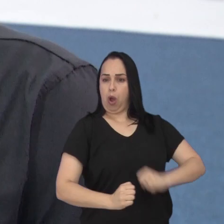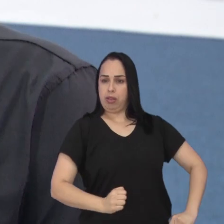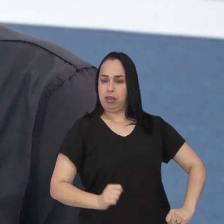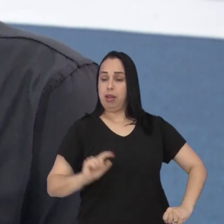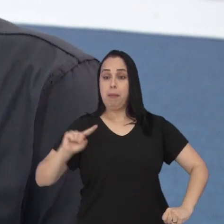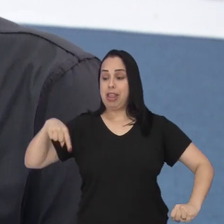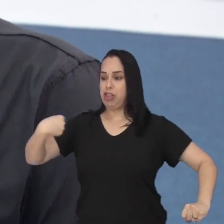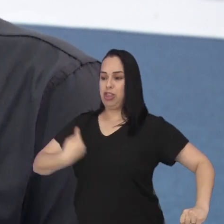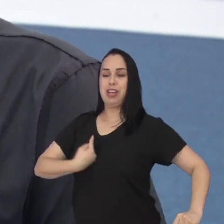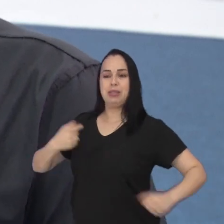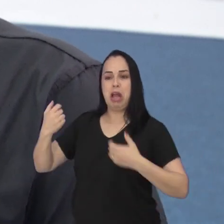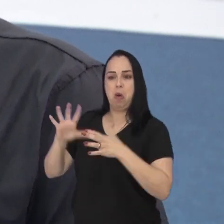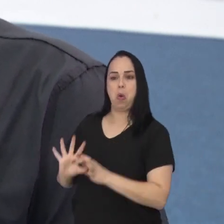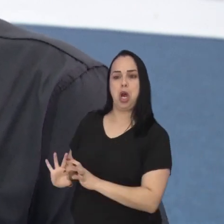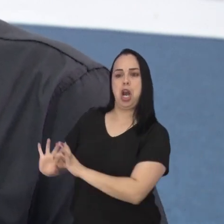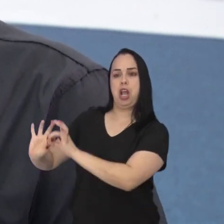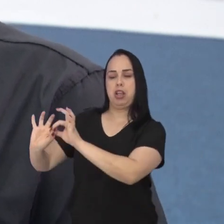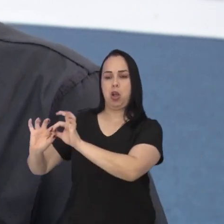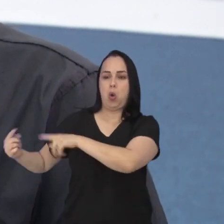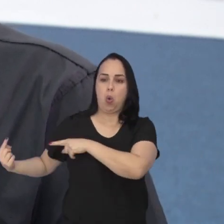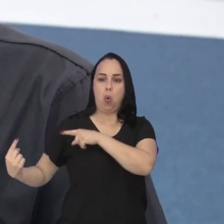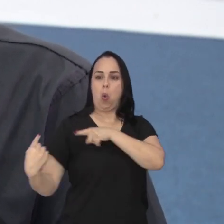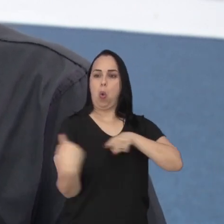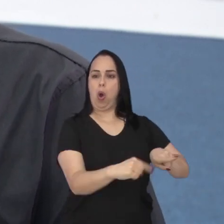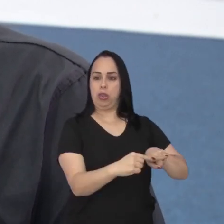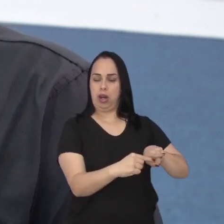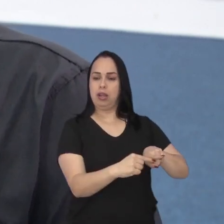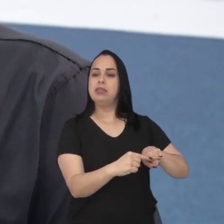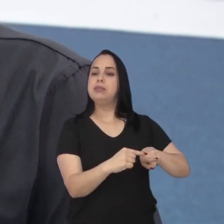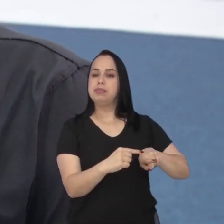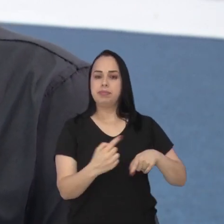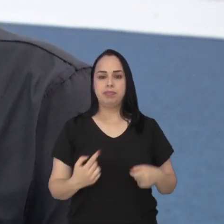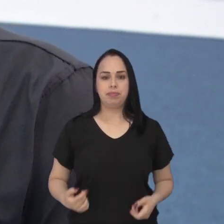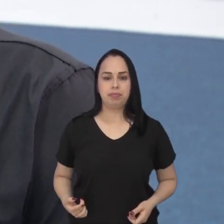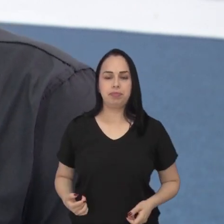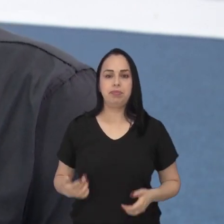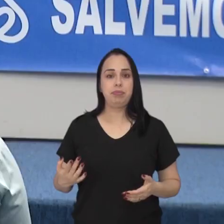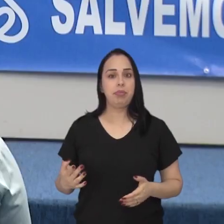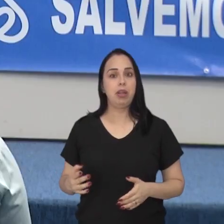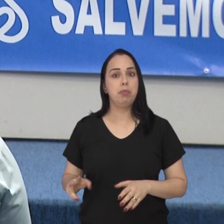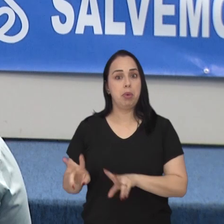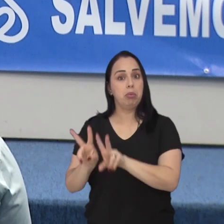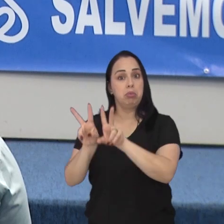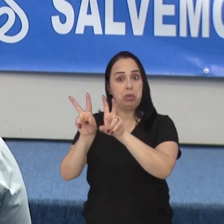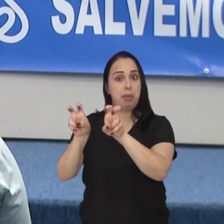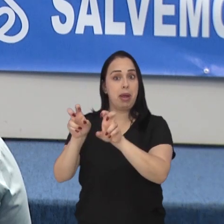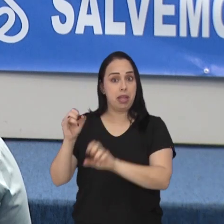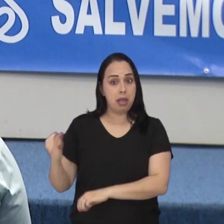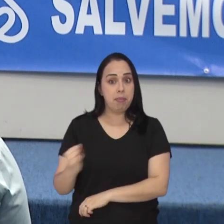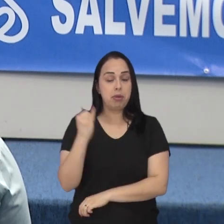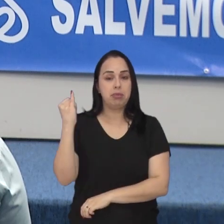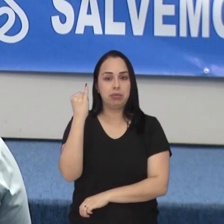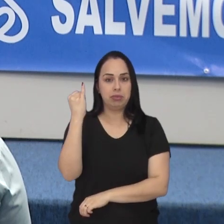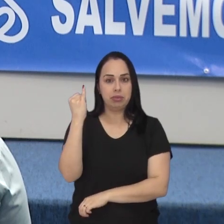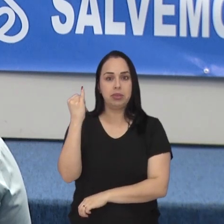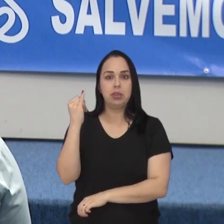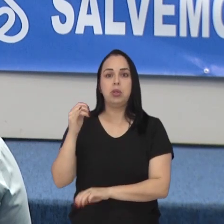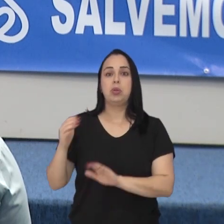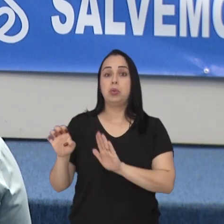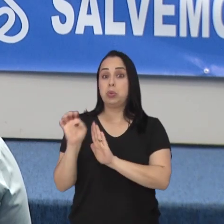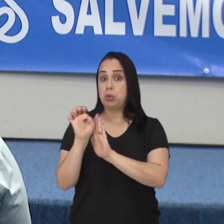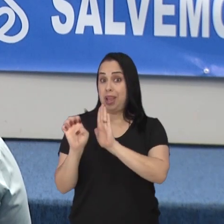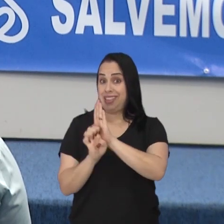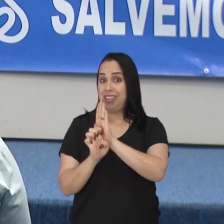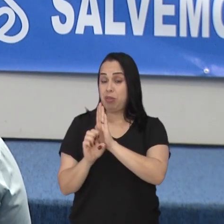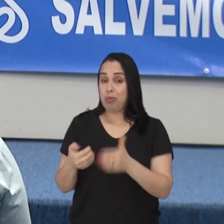favor, e a gente unir força para que nós possamos enfrentar essa realidade. Um tópico importante da reunião foi a